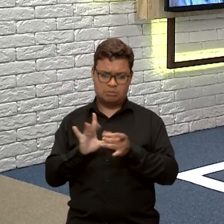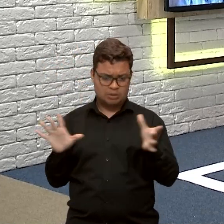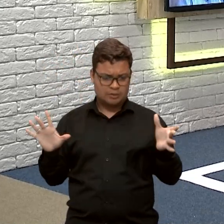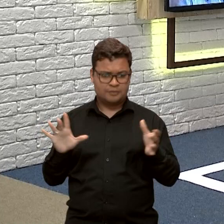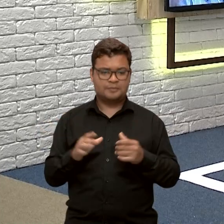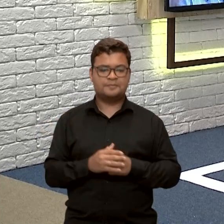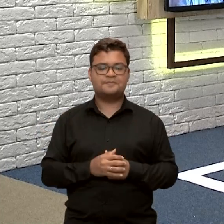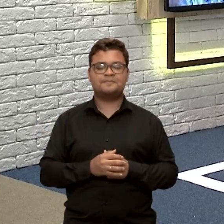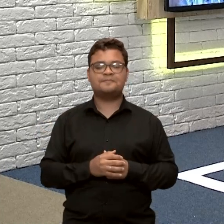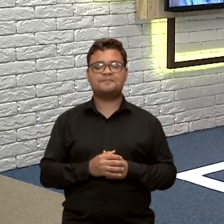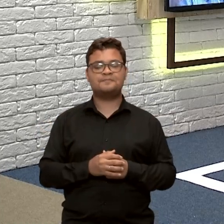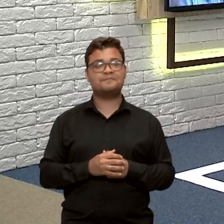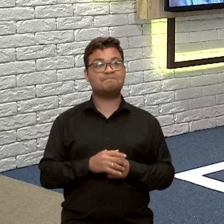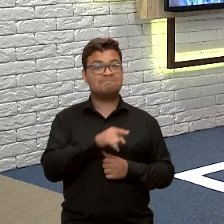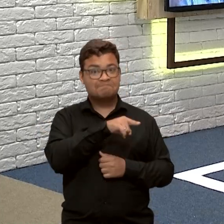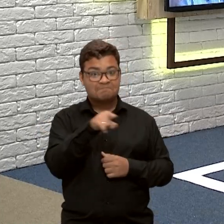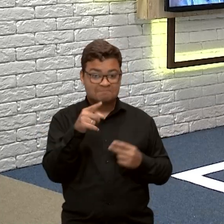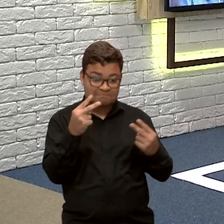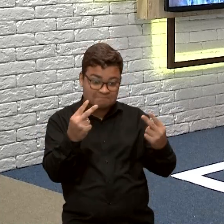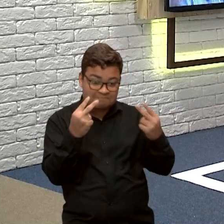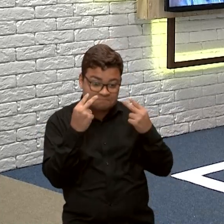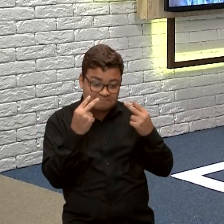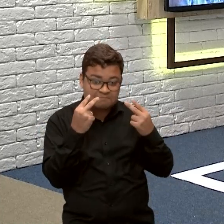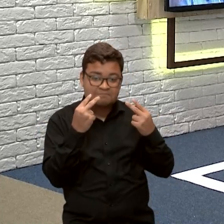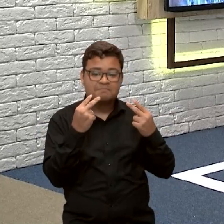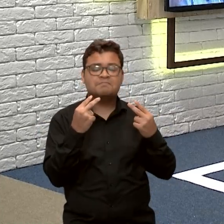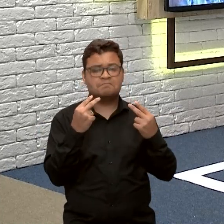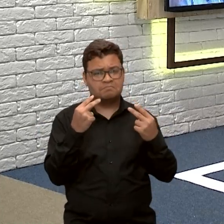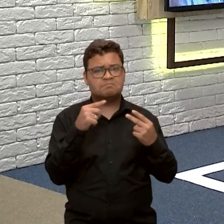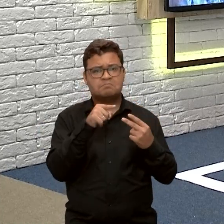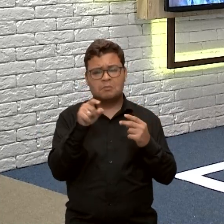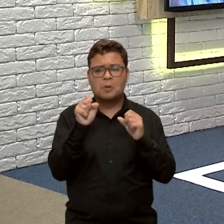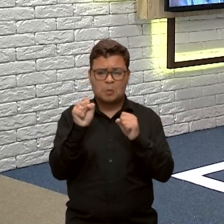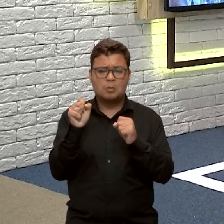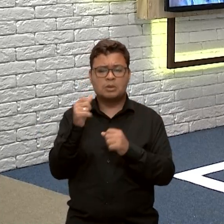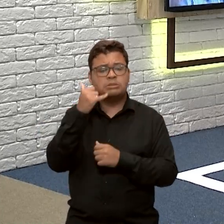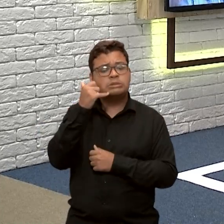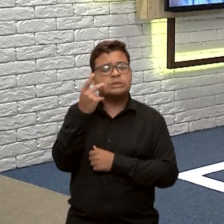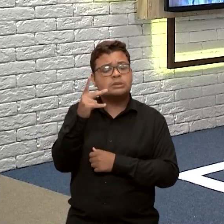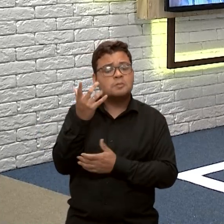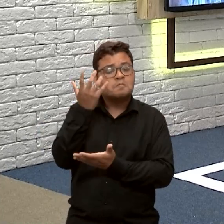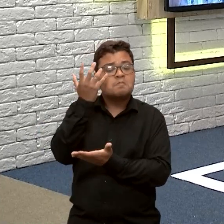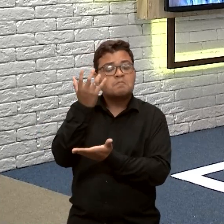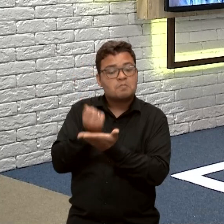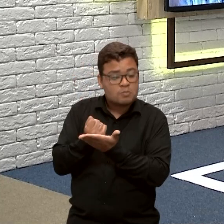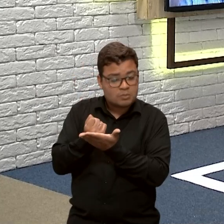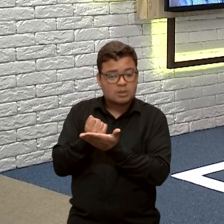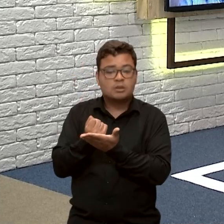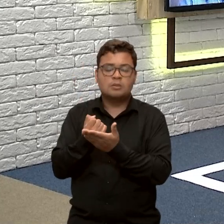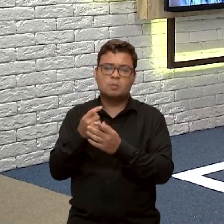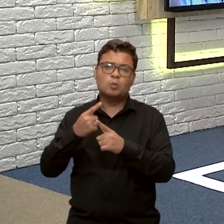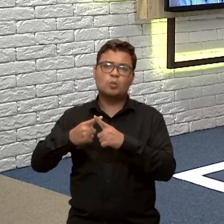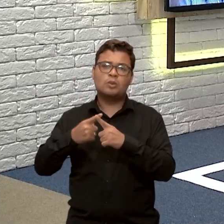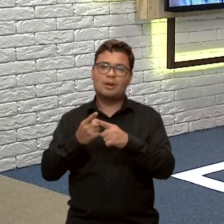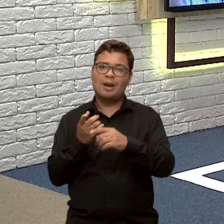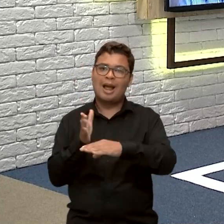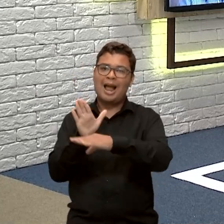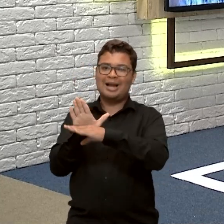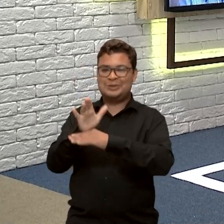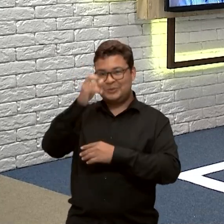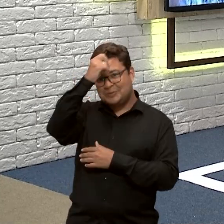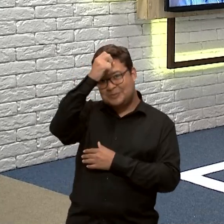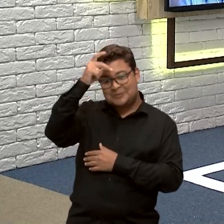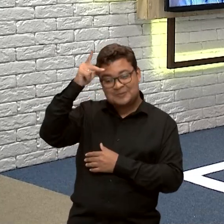contra a Aedes, tanto para iOS... Goiânia contra a Aedes. Tanto para celular com modelo iOS, modelo Android, é gratuito?